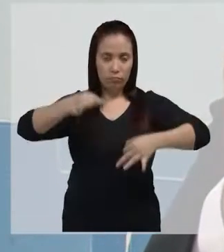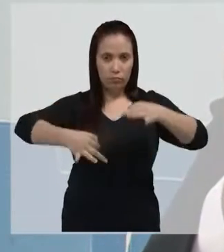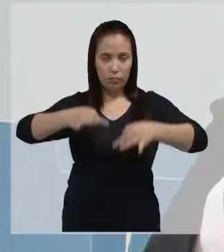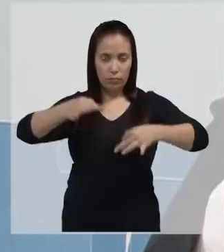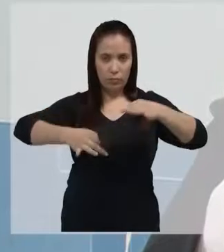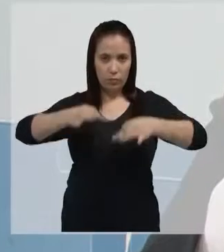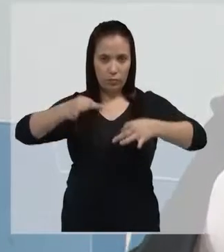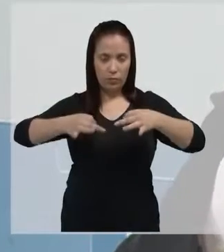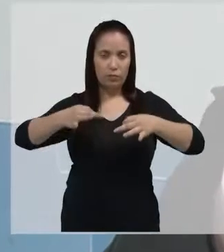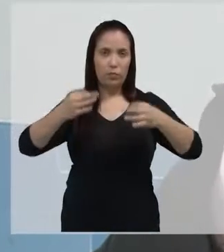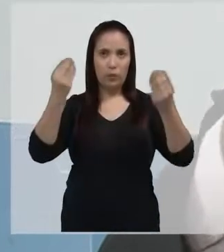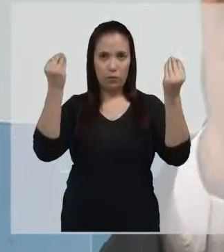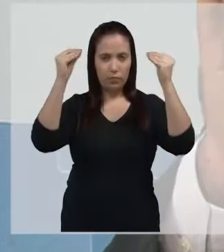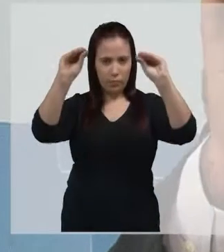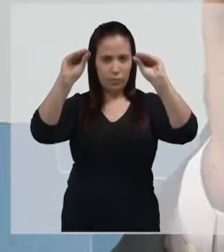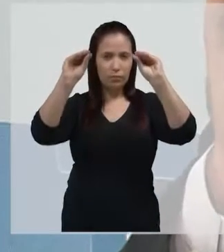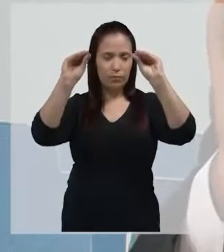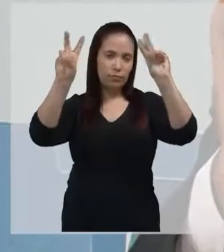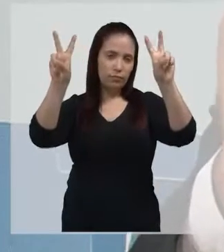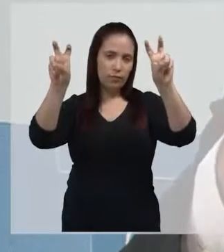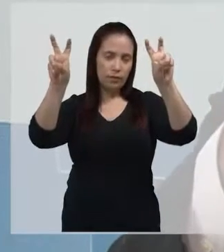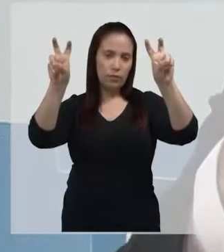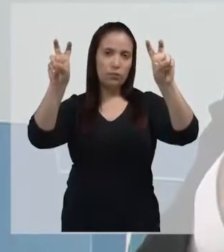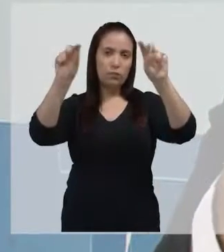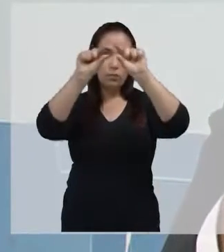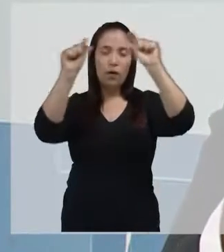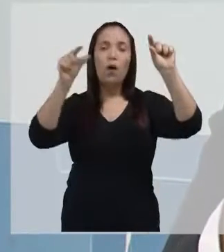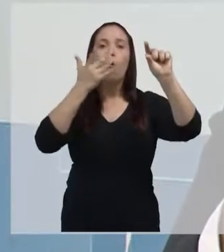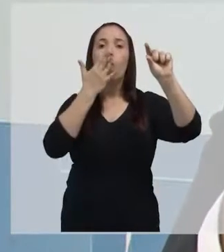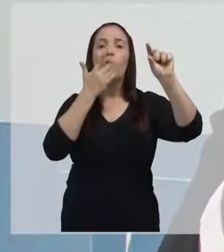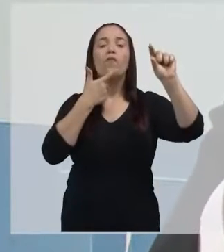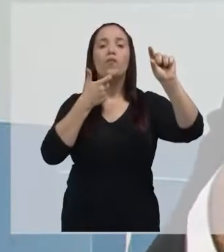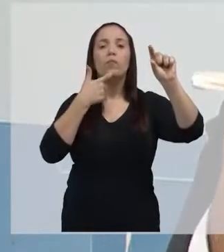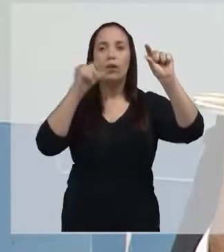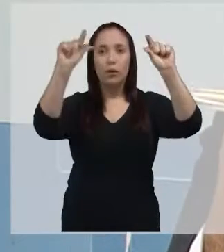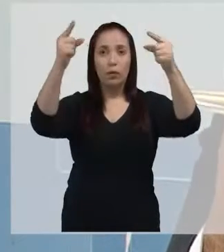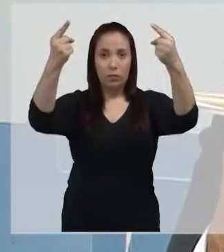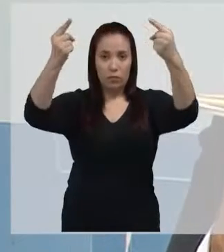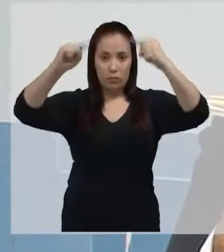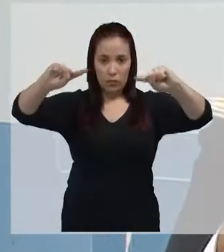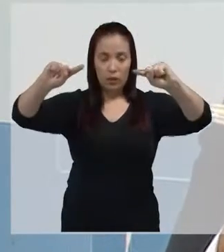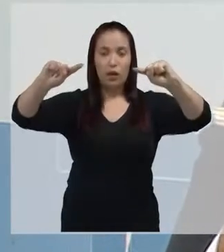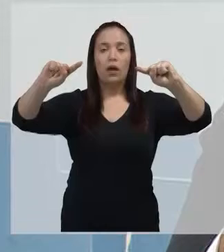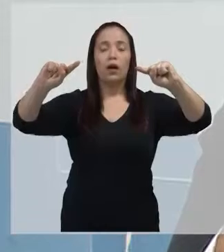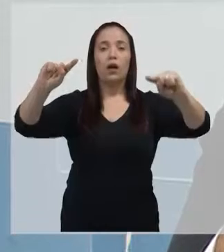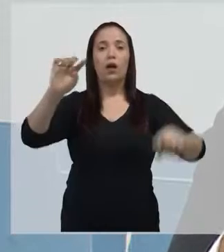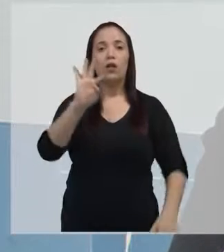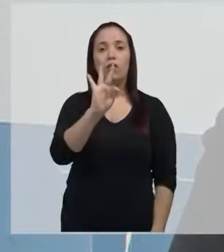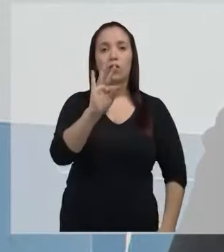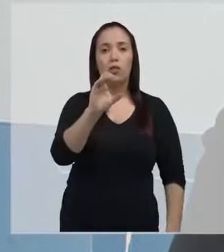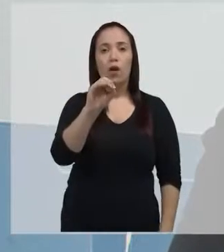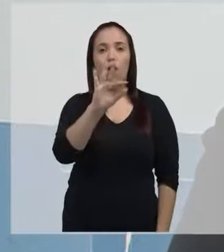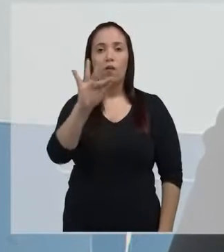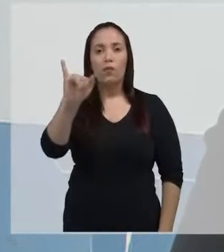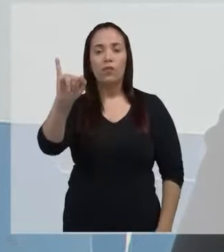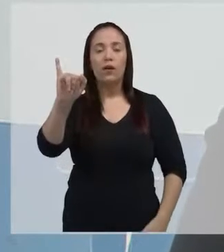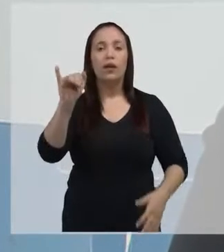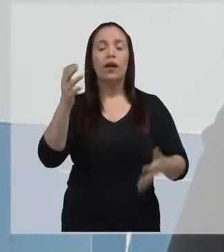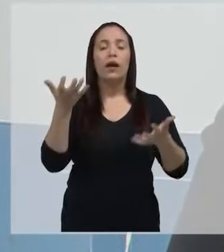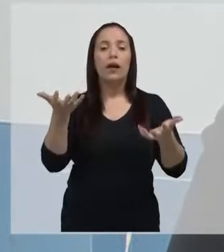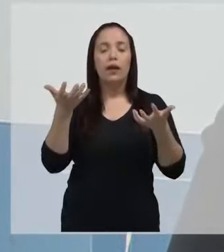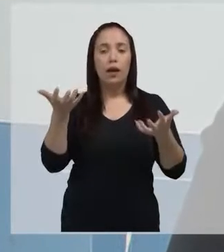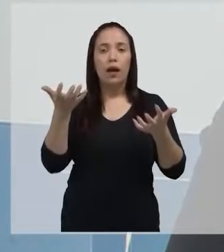diz a manchete inicial em cima de vermelho. E embaixo tem o seguinte: Dias Toffoli propõe restrição de fórum